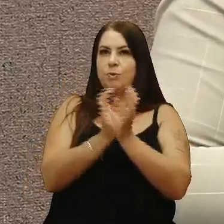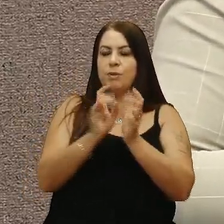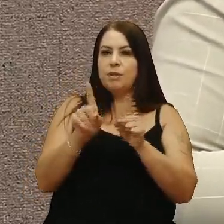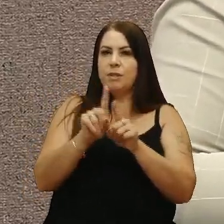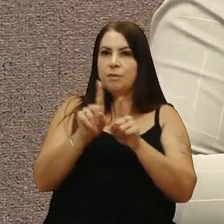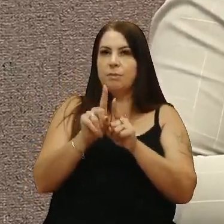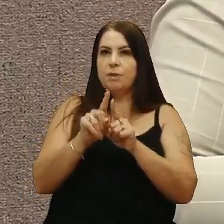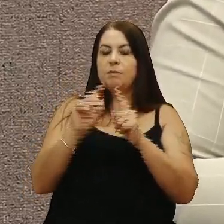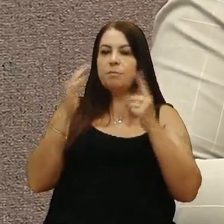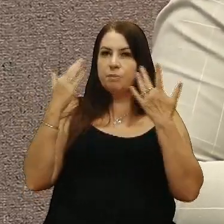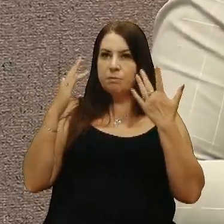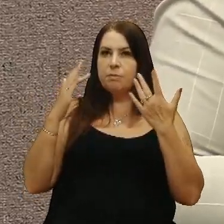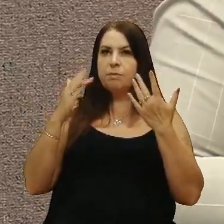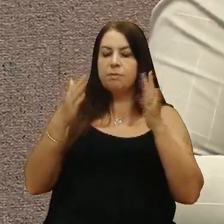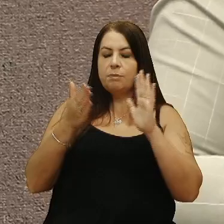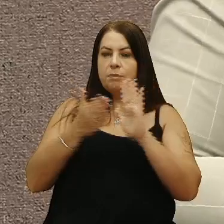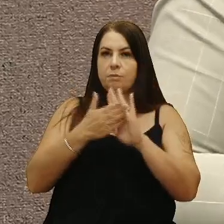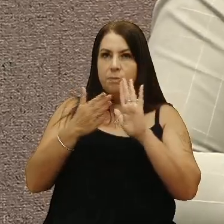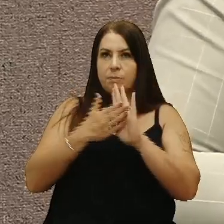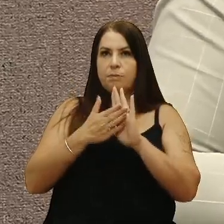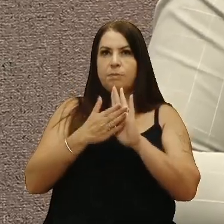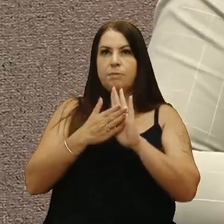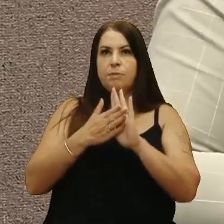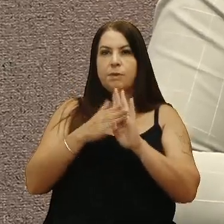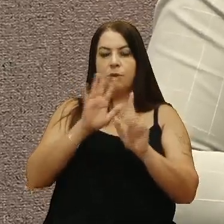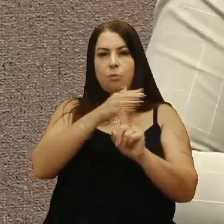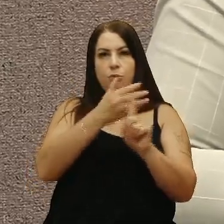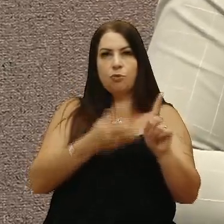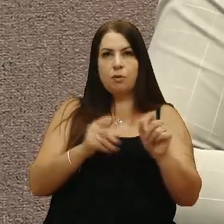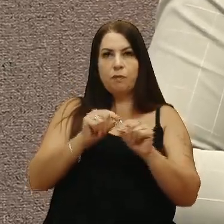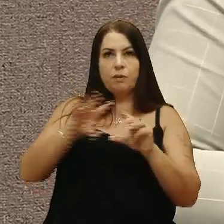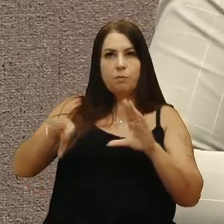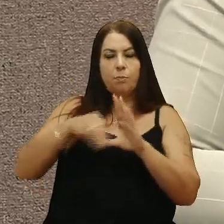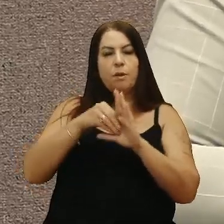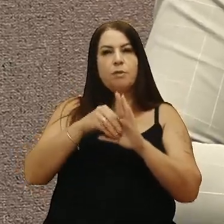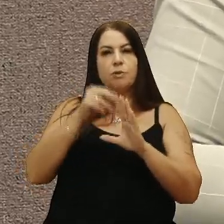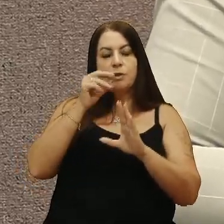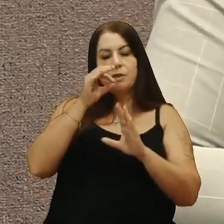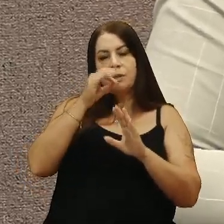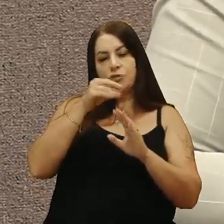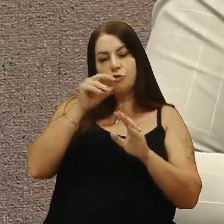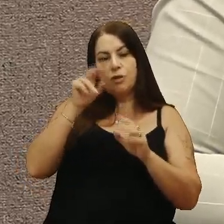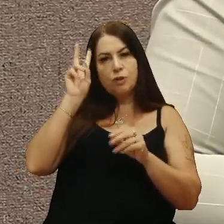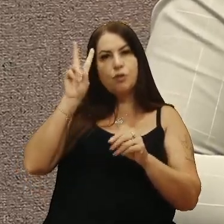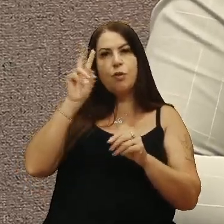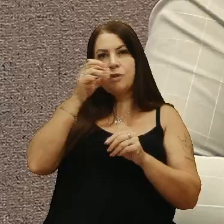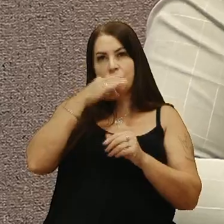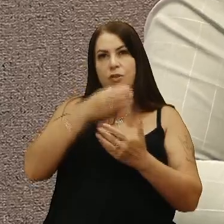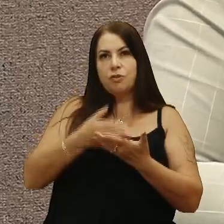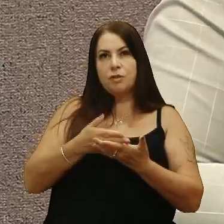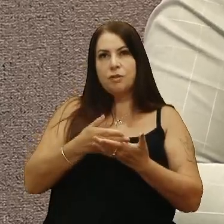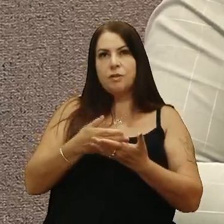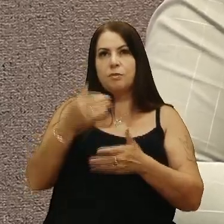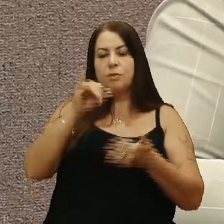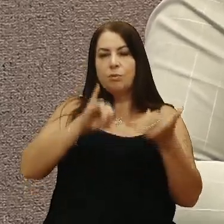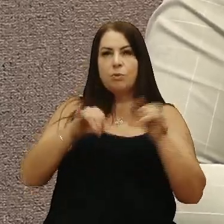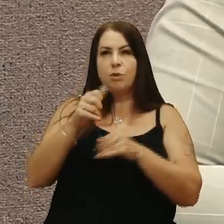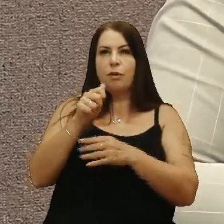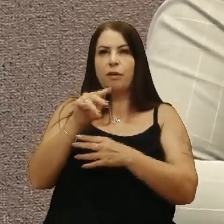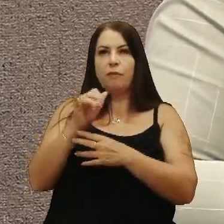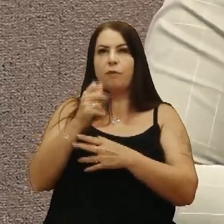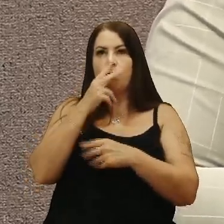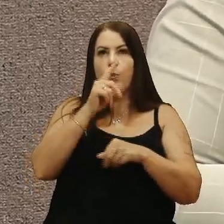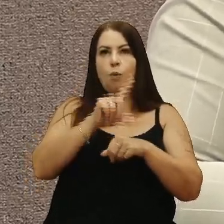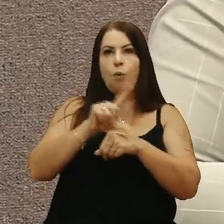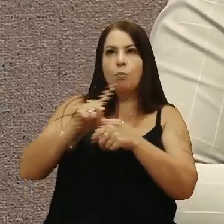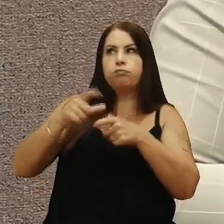também, mas lhe parabenizar pela propositura. Importante a gente homenagear alguém que faz parte da história de Caxias e o Laboratório Alfa é como os comércios, né?